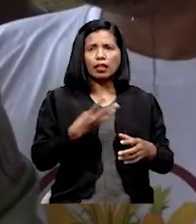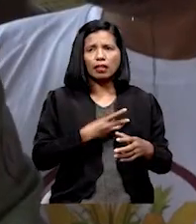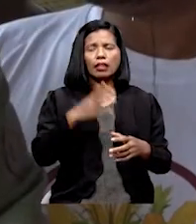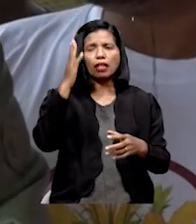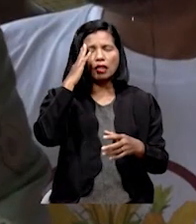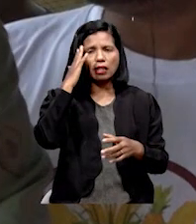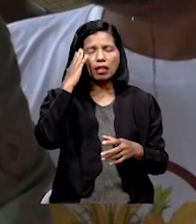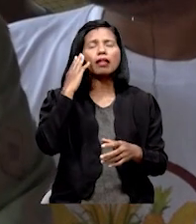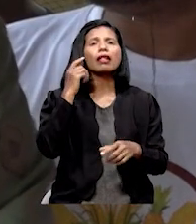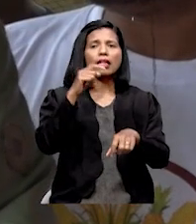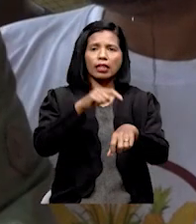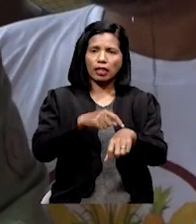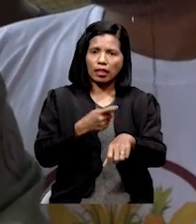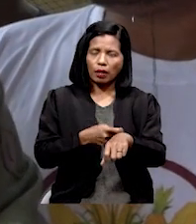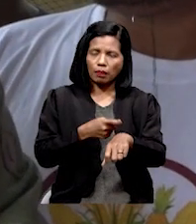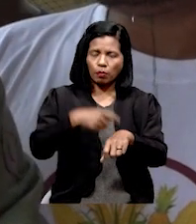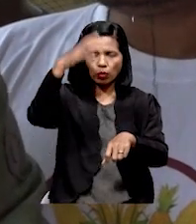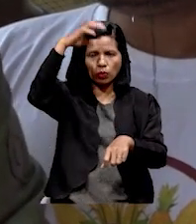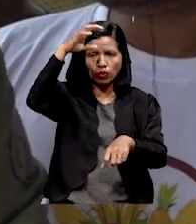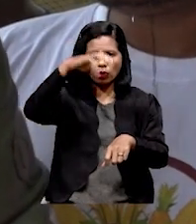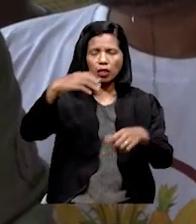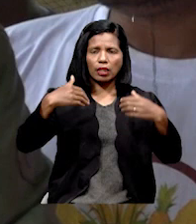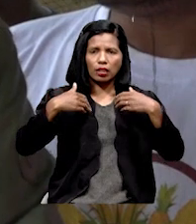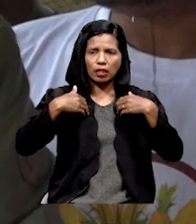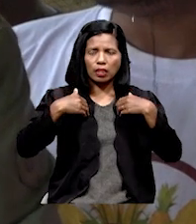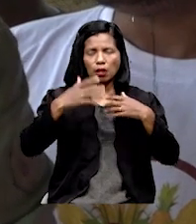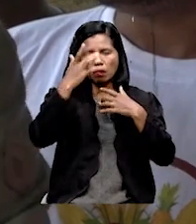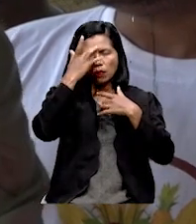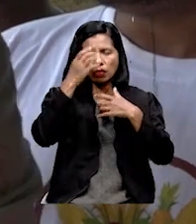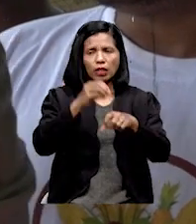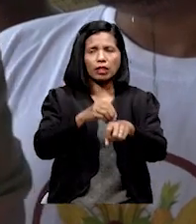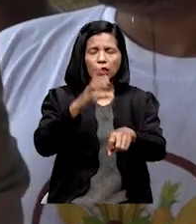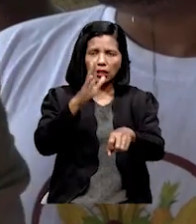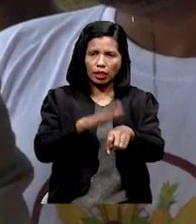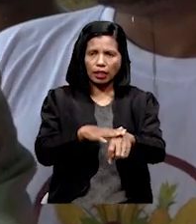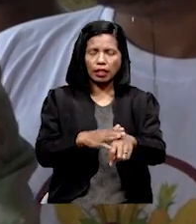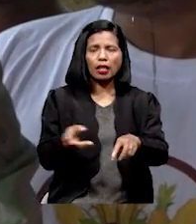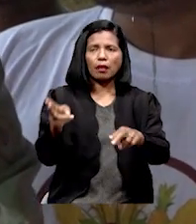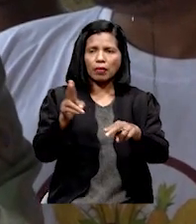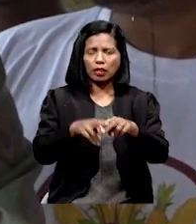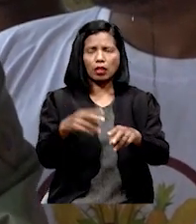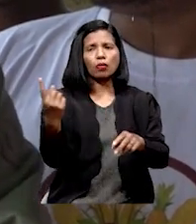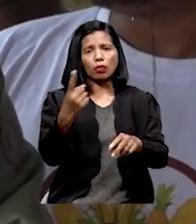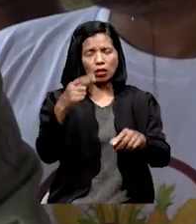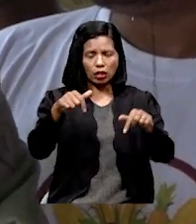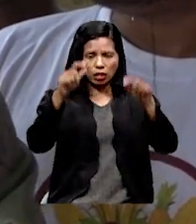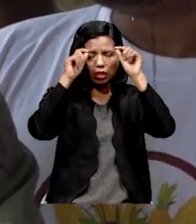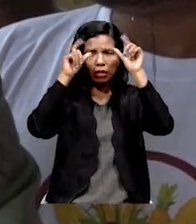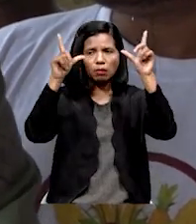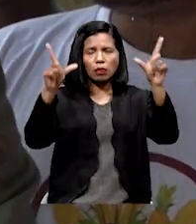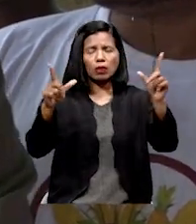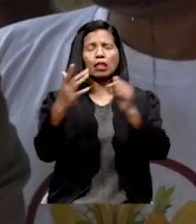sempre, ia dengue aumenta. Lo que dimos, então, o ralo que era a